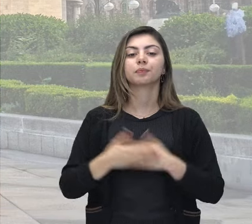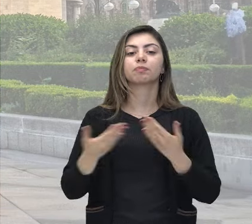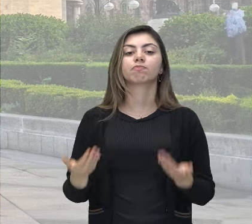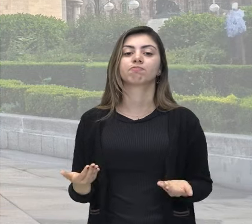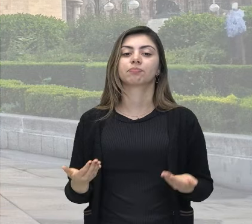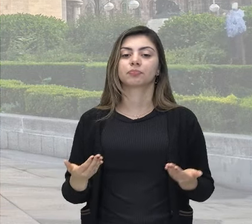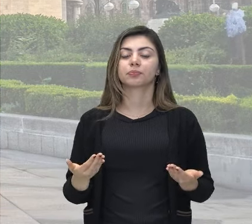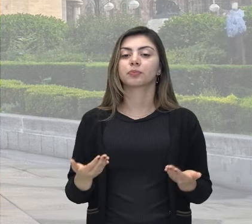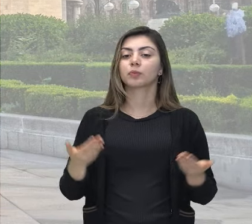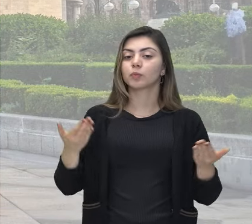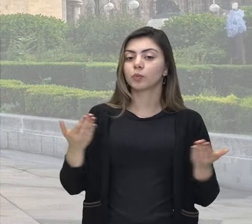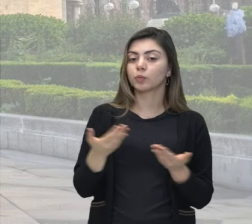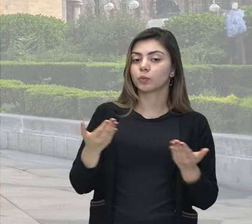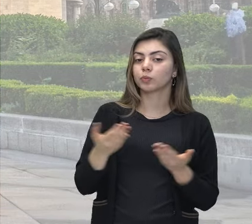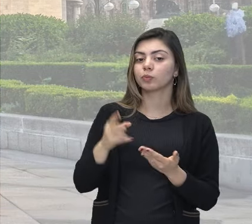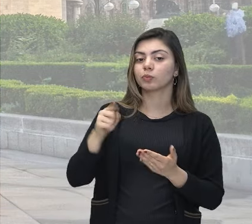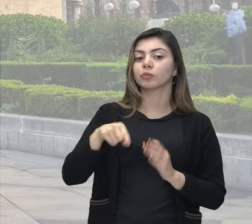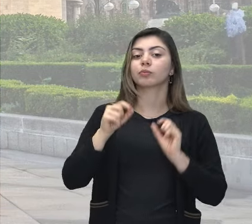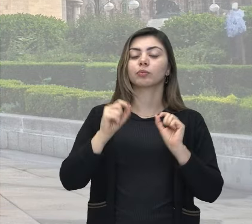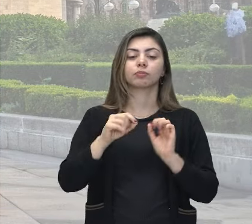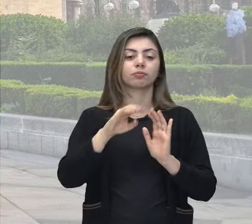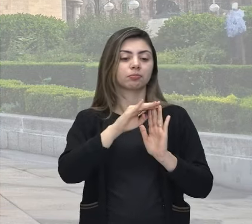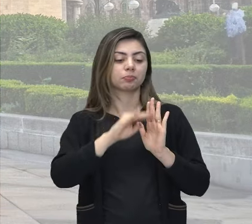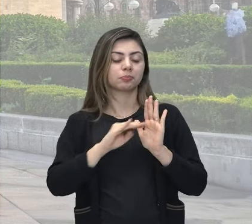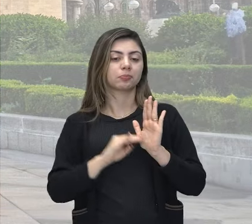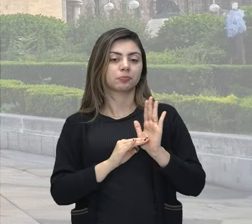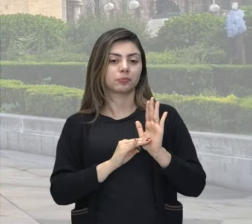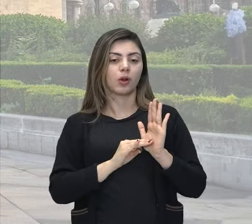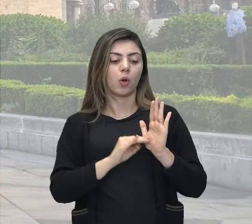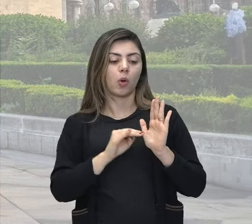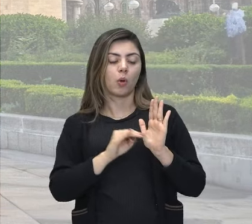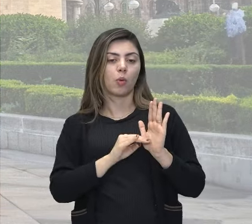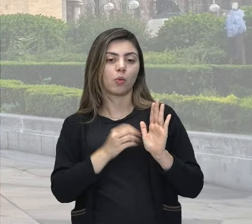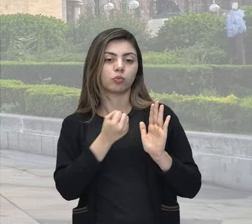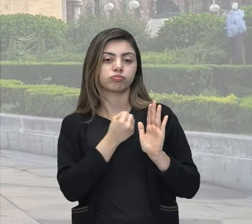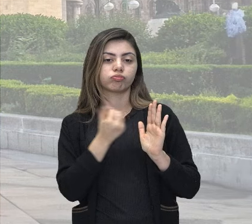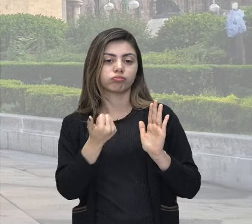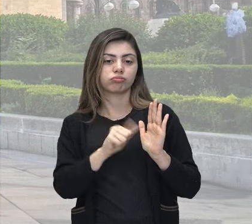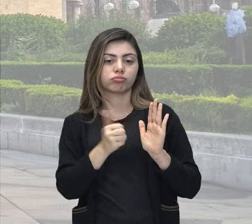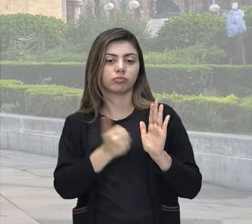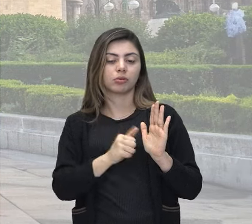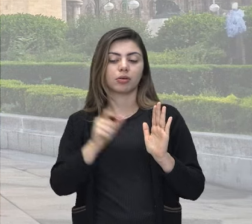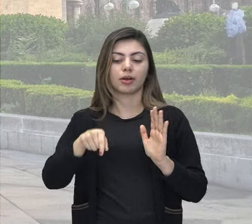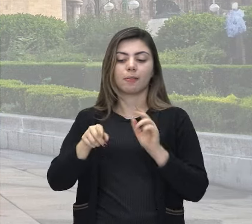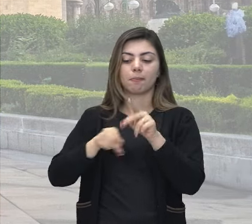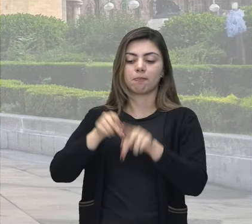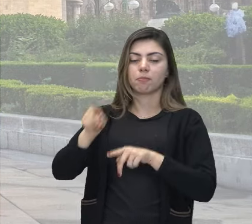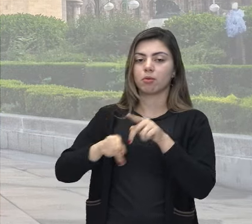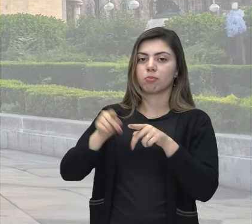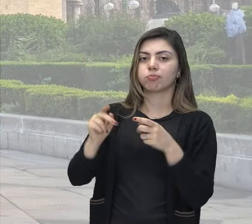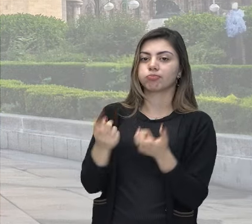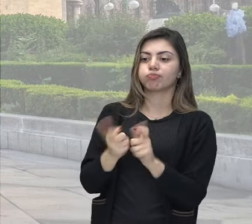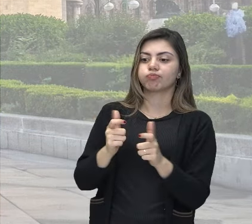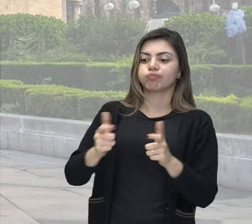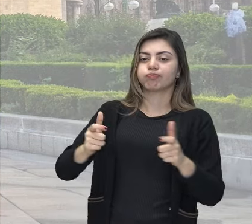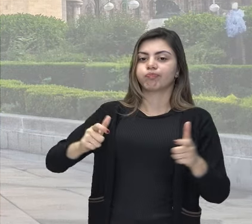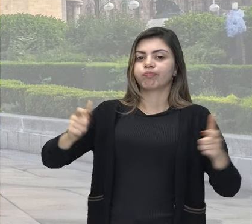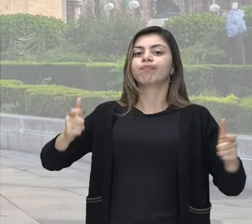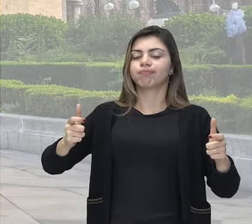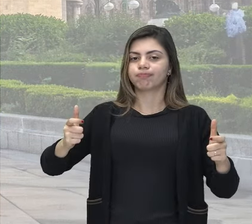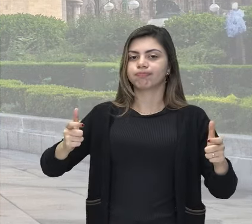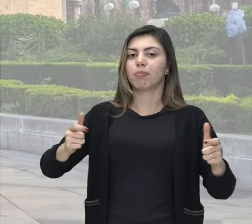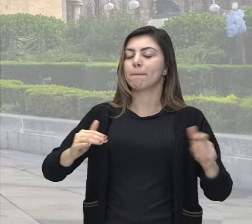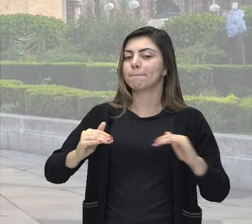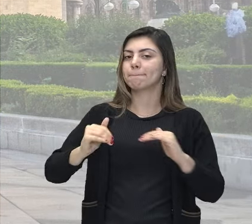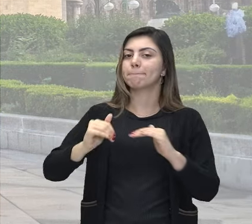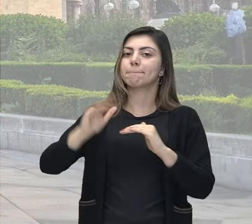atualmente, tá? Vai ser o 11º país mais populoso, tá? Em